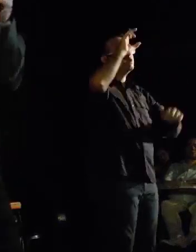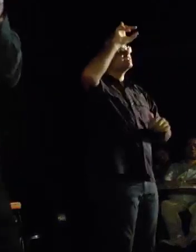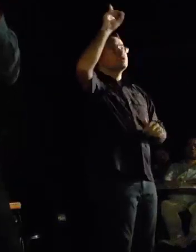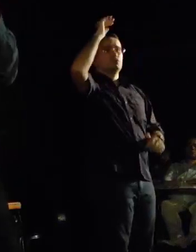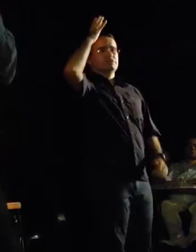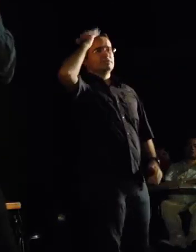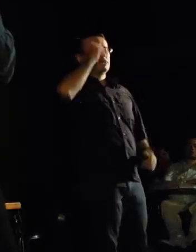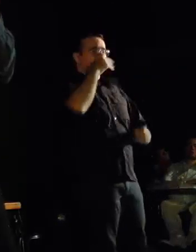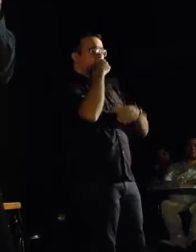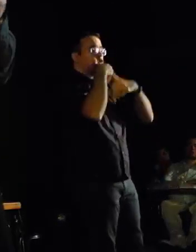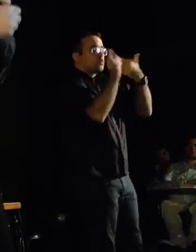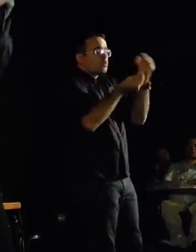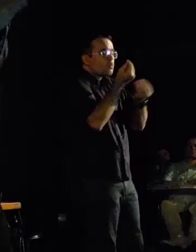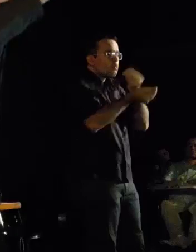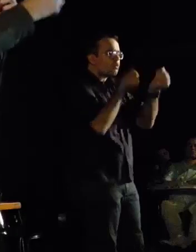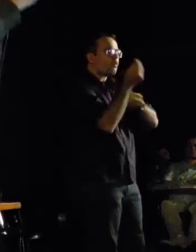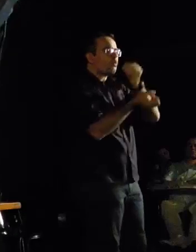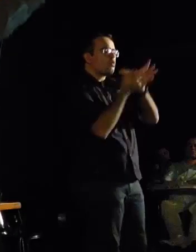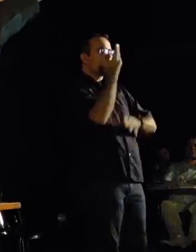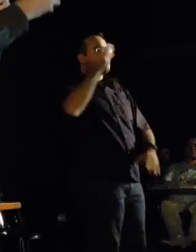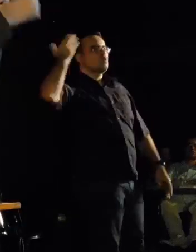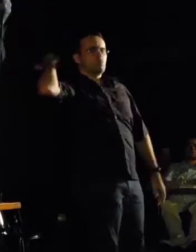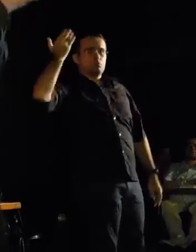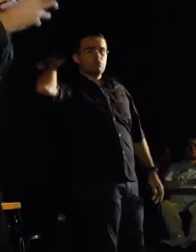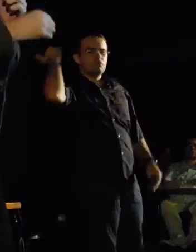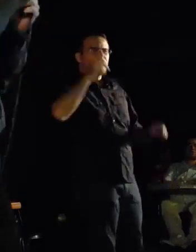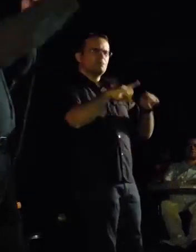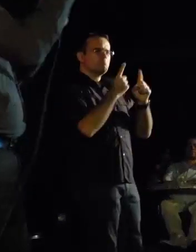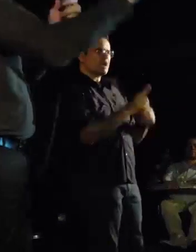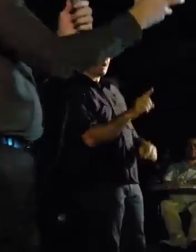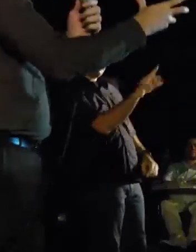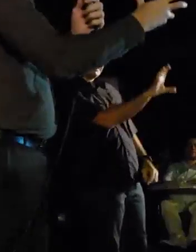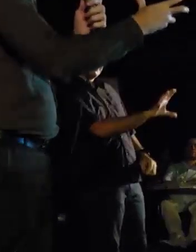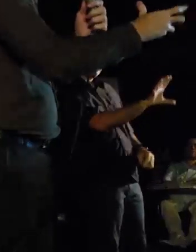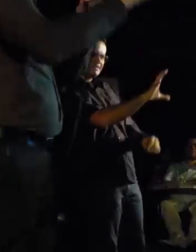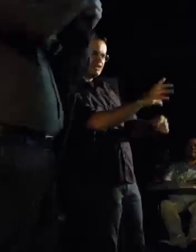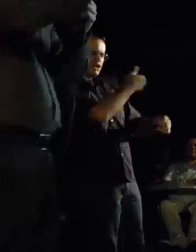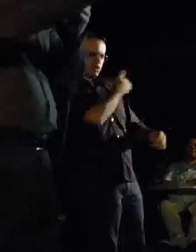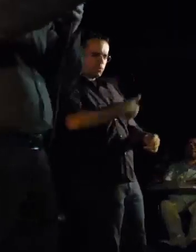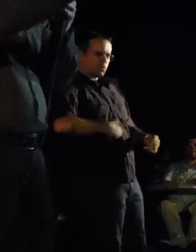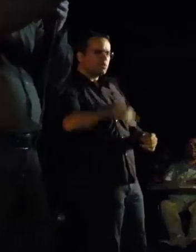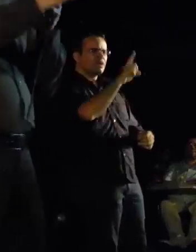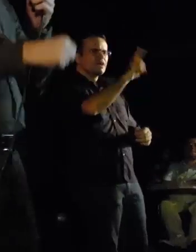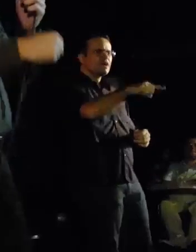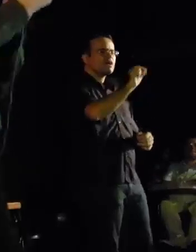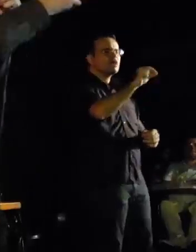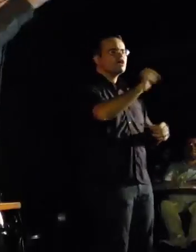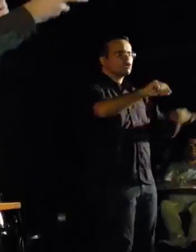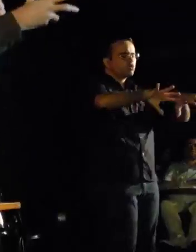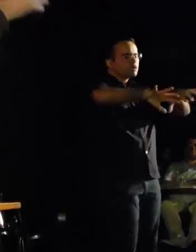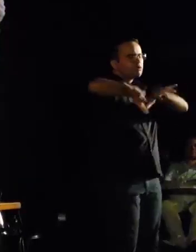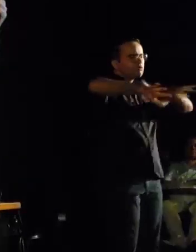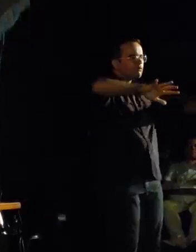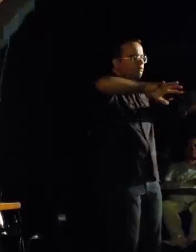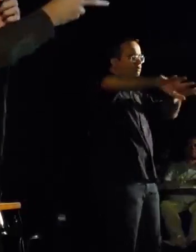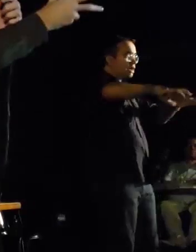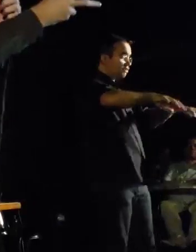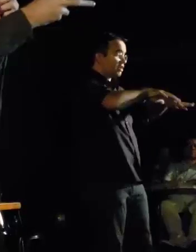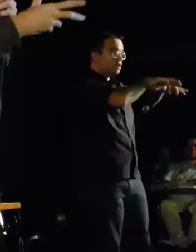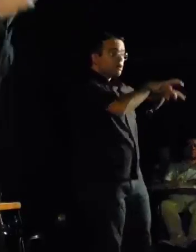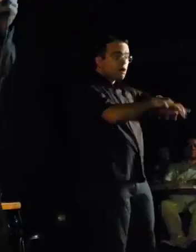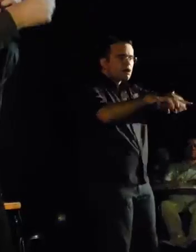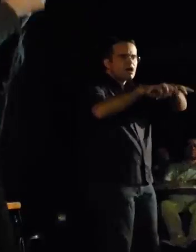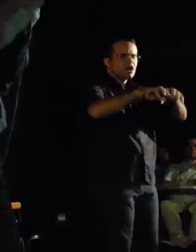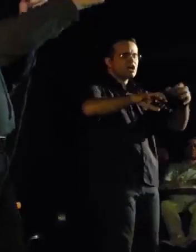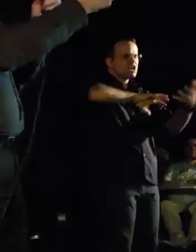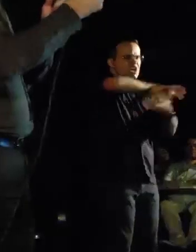quando elas apareceram. Certo? Mas, claro, é um discurso de tentar desmobilizar a revolta, desmobilizar a